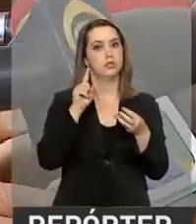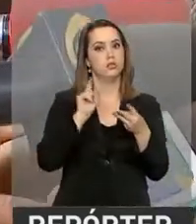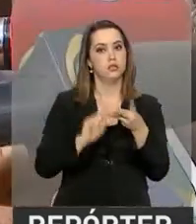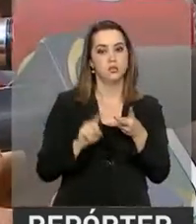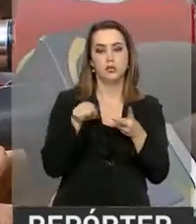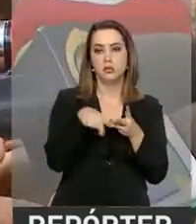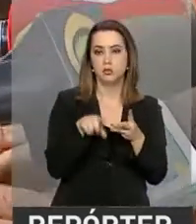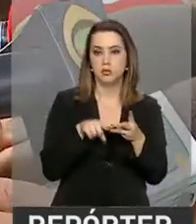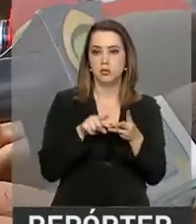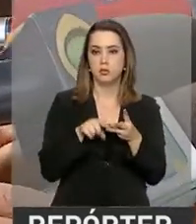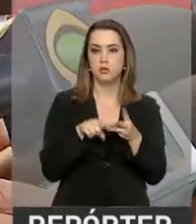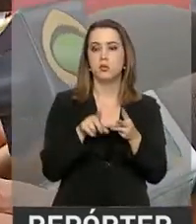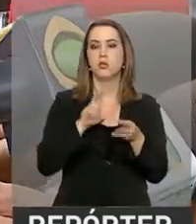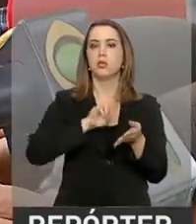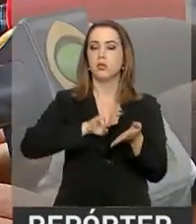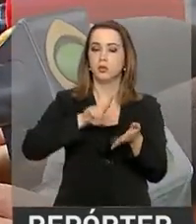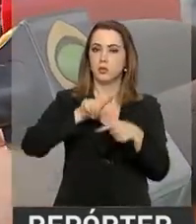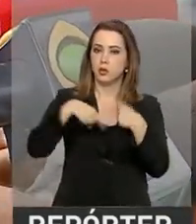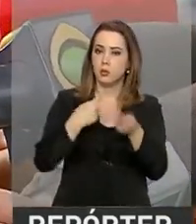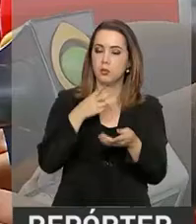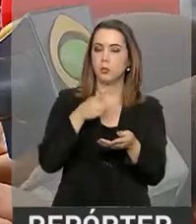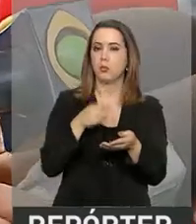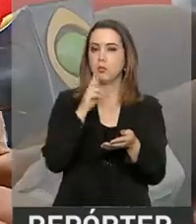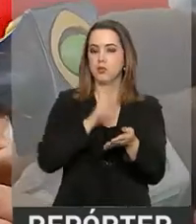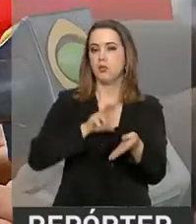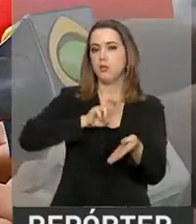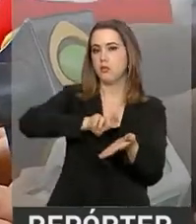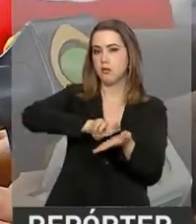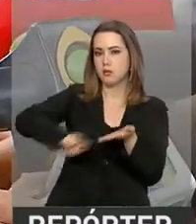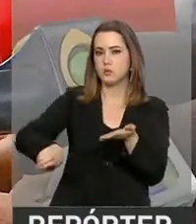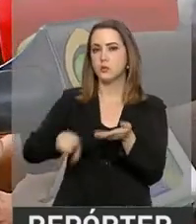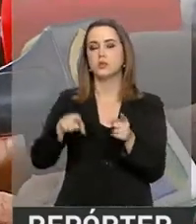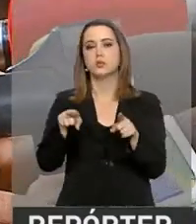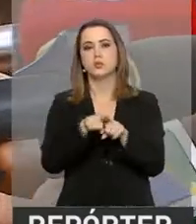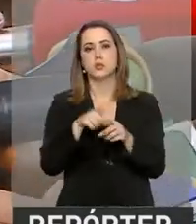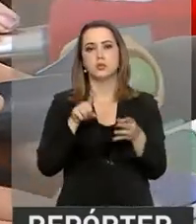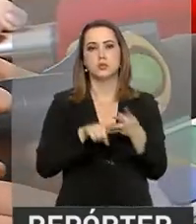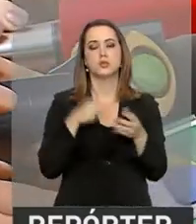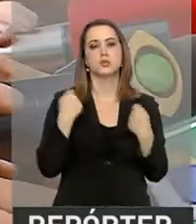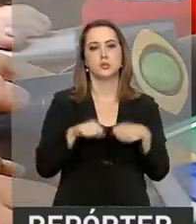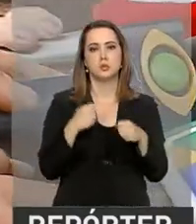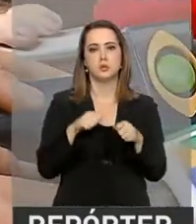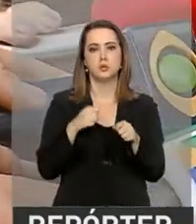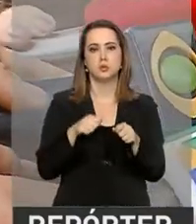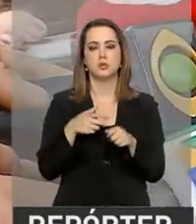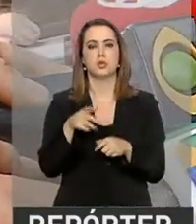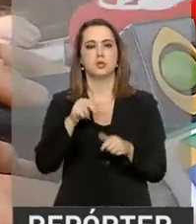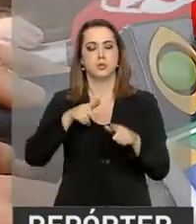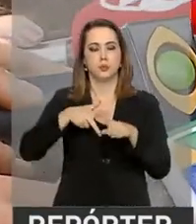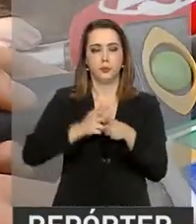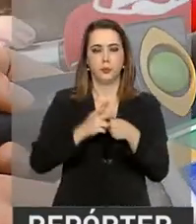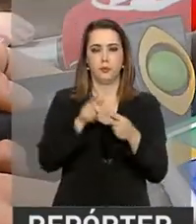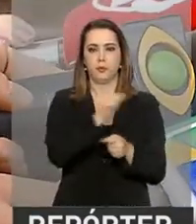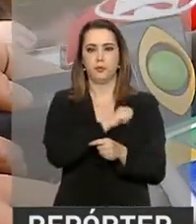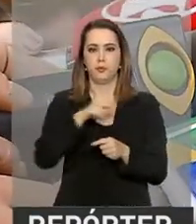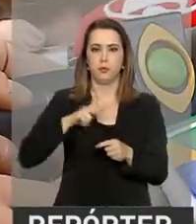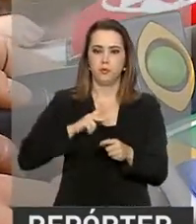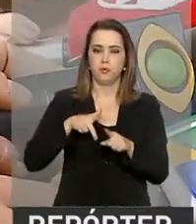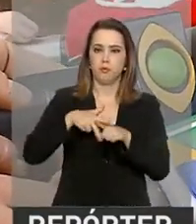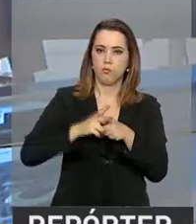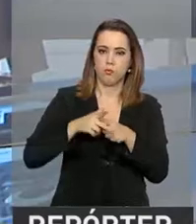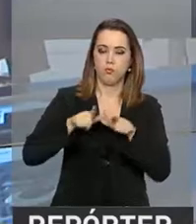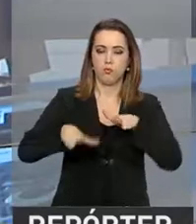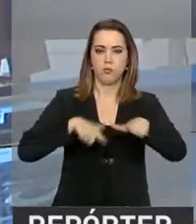a posição relação íntima passarmos a para aquelas aquelas medidas de maior impacto como reforma da previdência reforma trabalhista que o governo vai